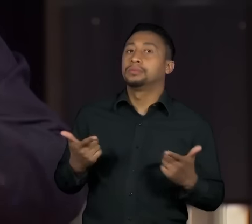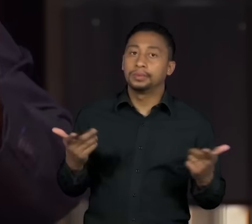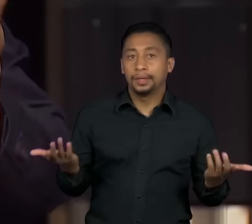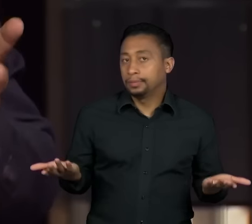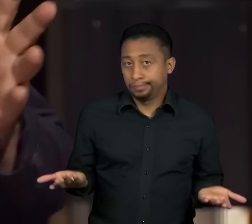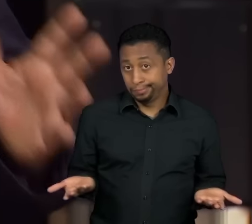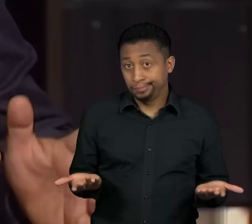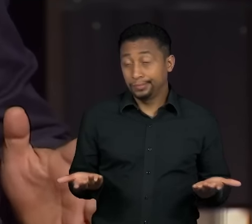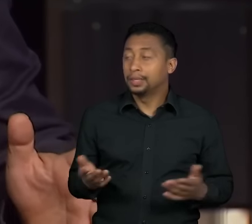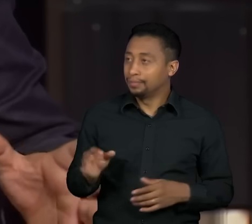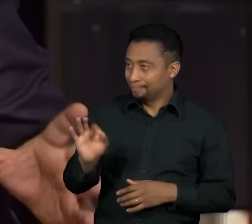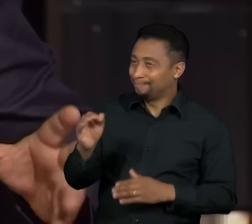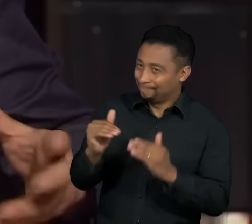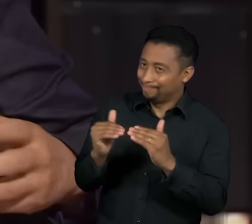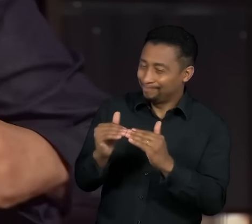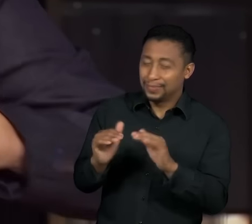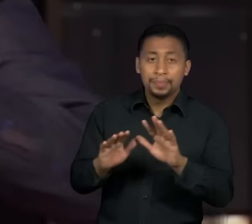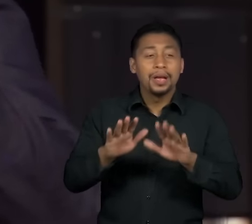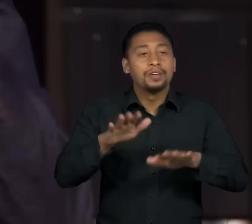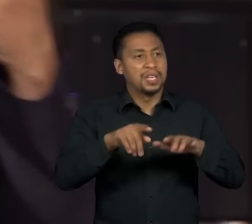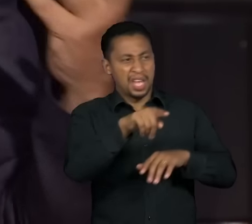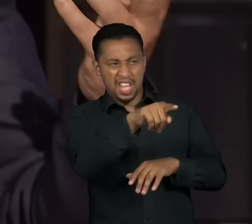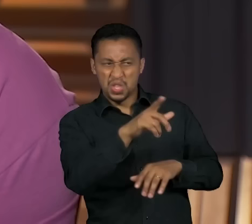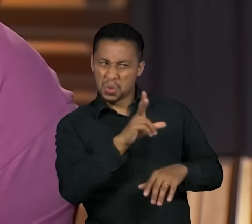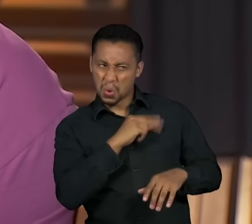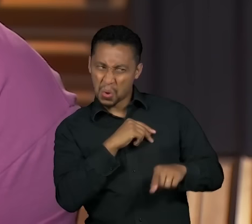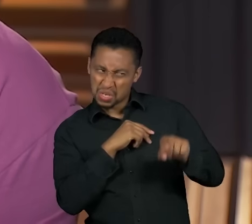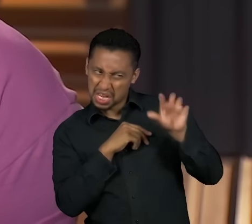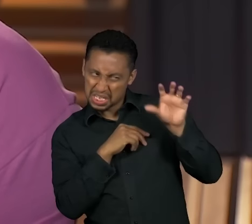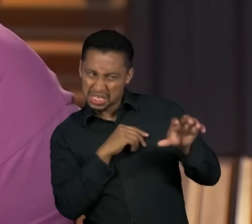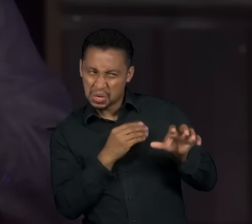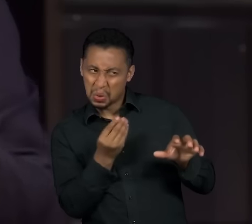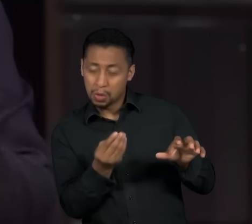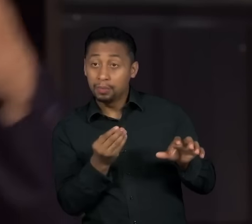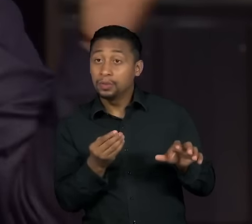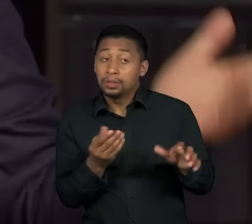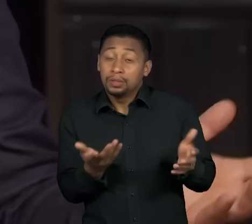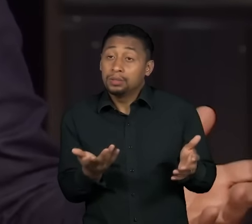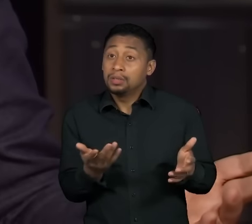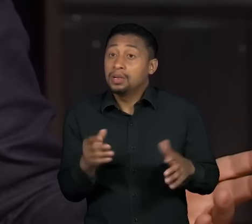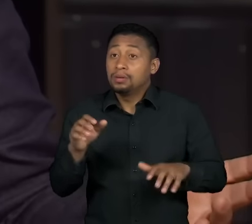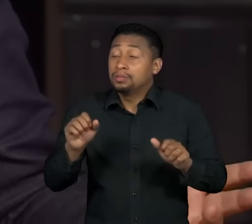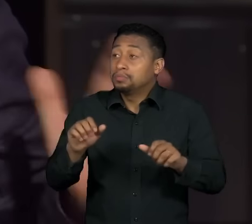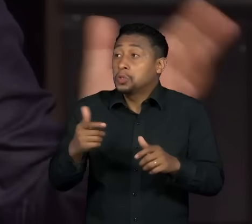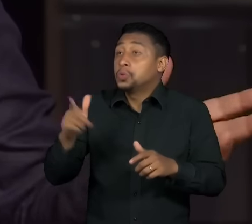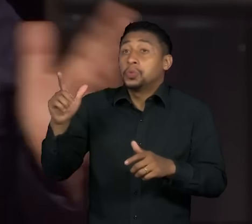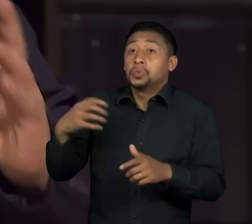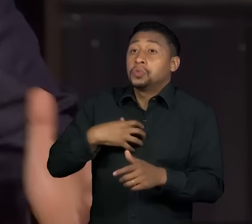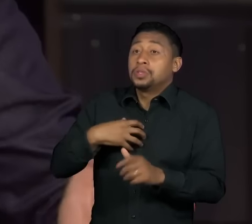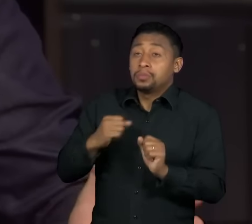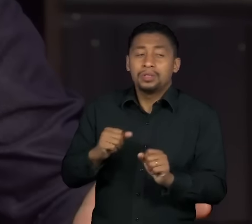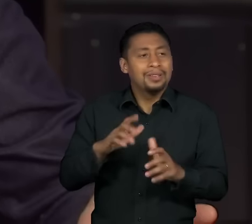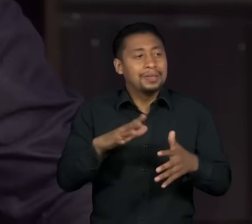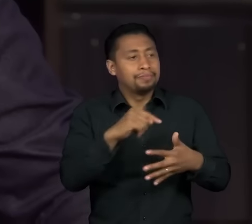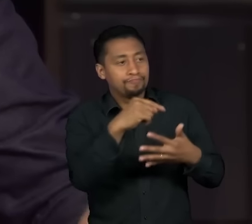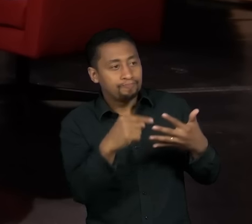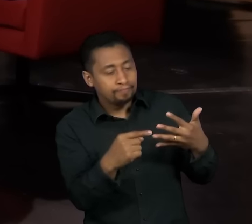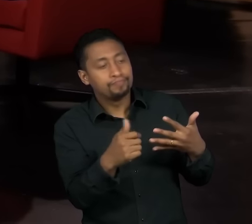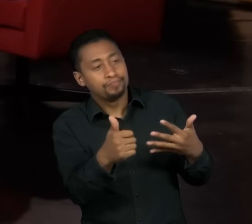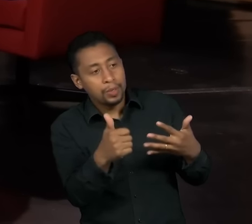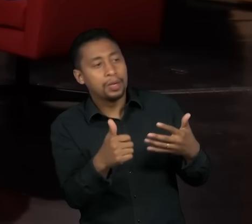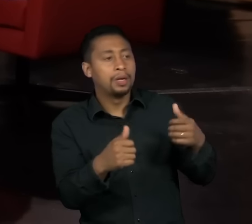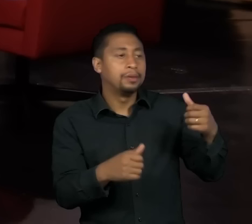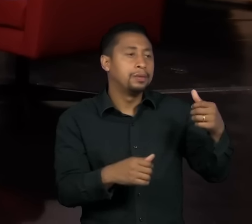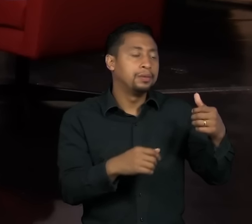não é porque fulano é assim que ele Não também pode ser tem... de outro jeito. Ou que ele tem 1000 qualidades, boas ou más, né?